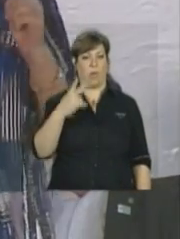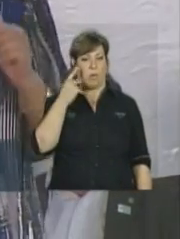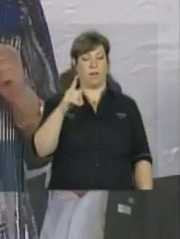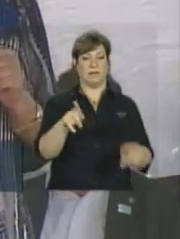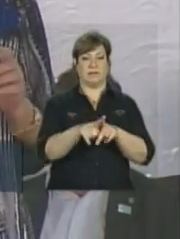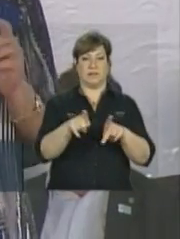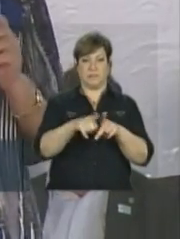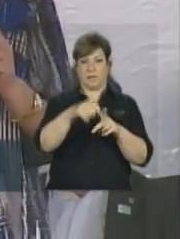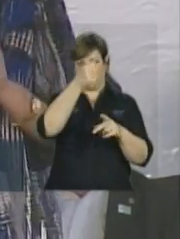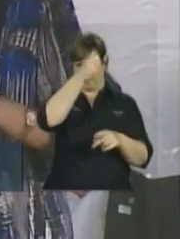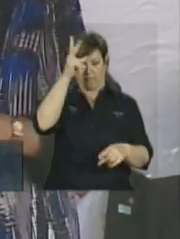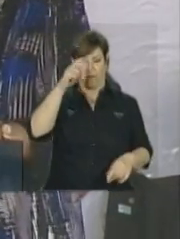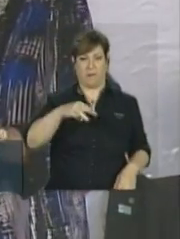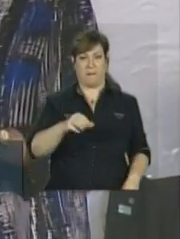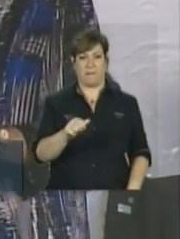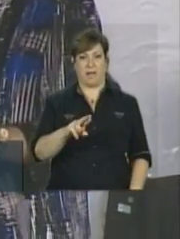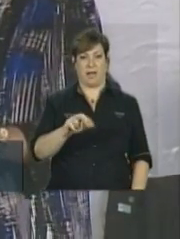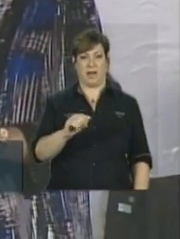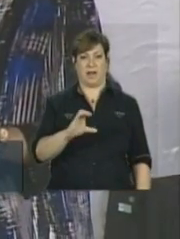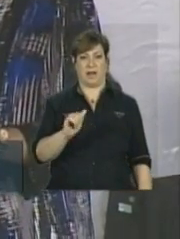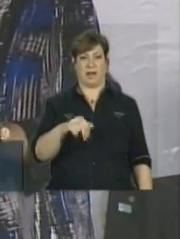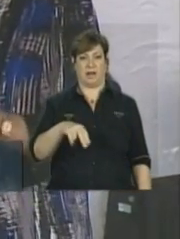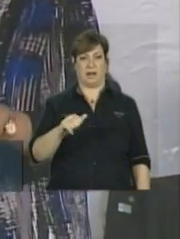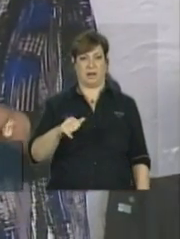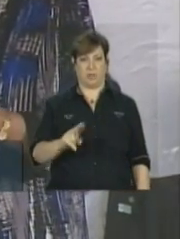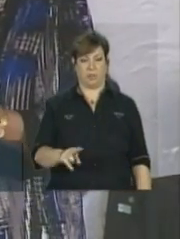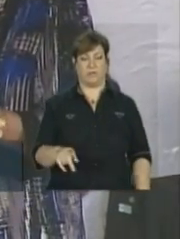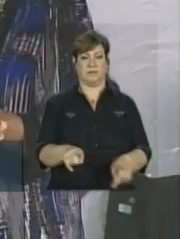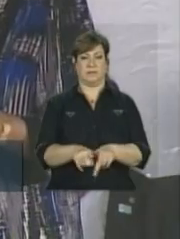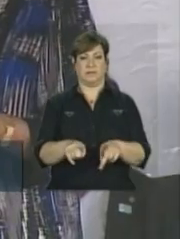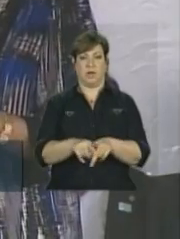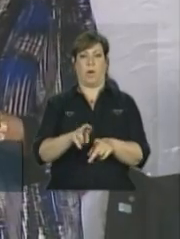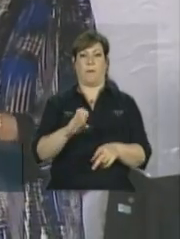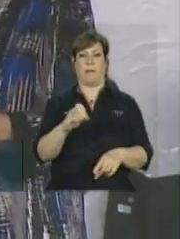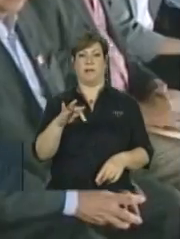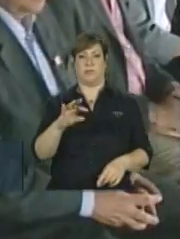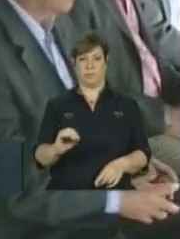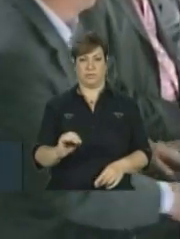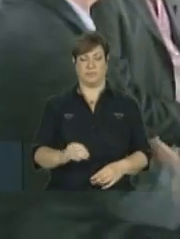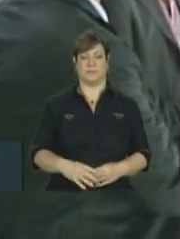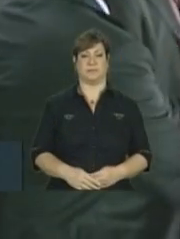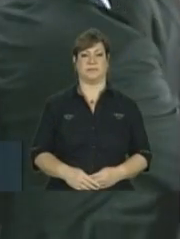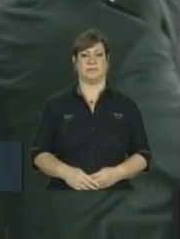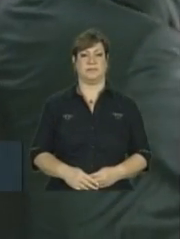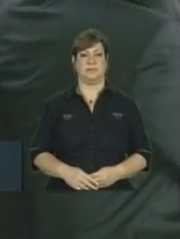e o prefeito de Maracanaú, Roberto Soares Pessoa.